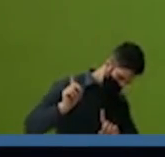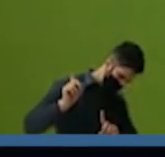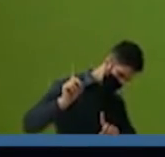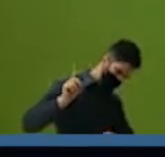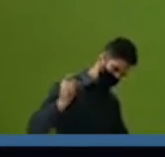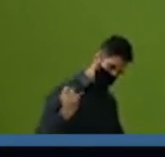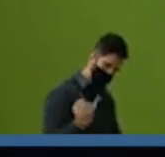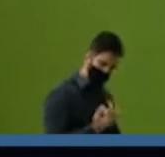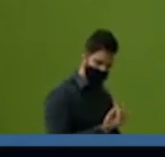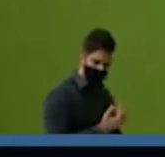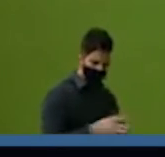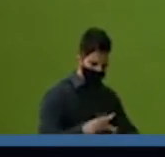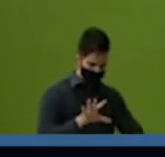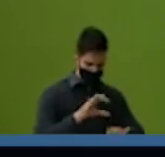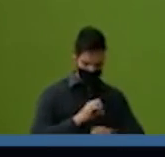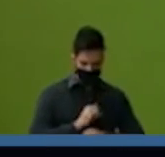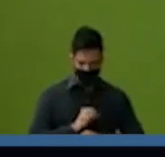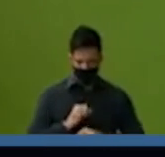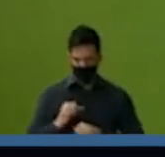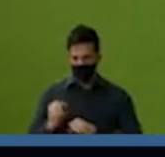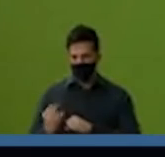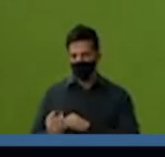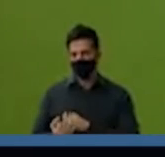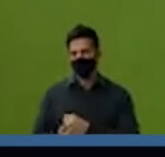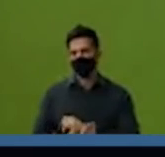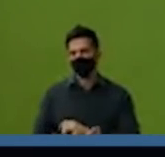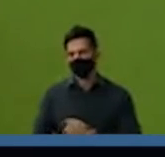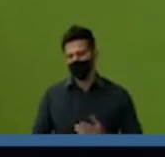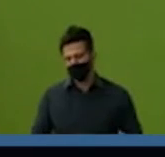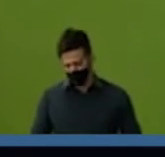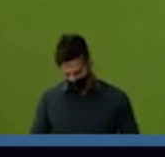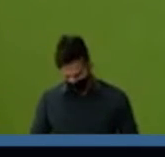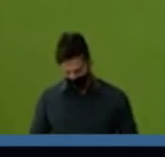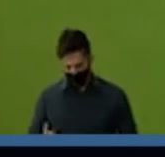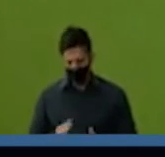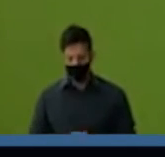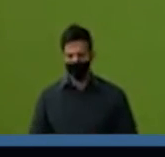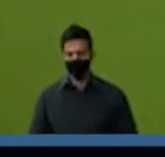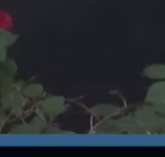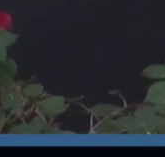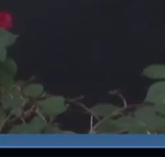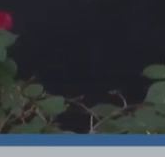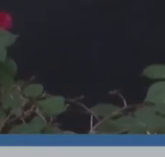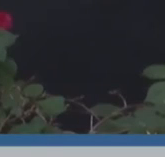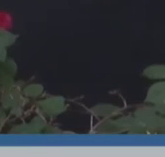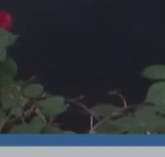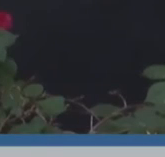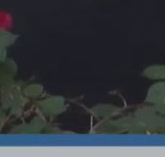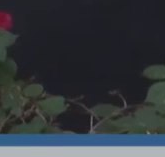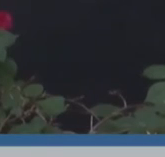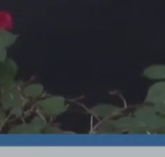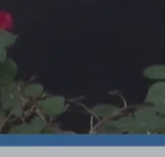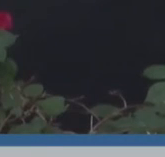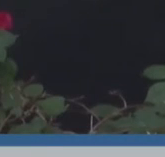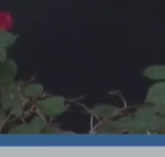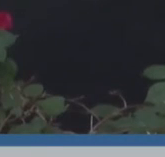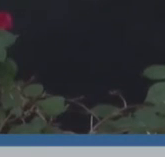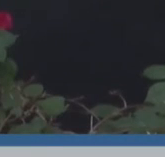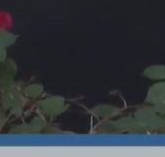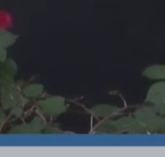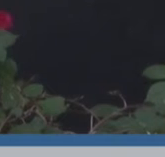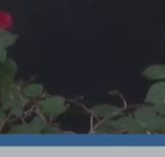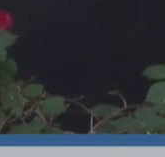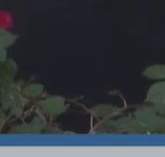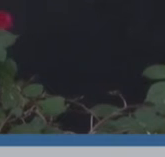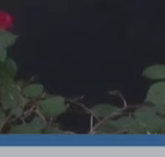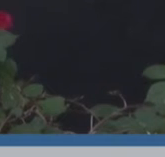alguns dias depois ou algumas semanas depois, o recrudescimento ou aumento da doença. Mapeamento genômico feito no